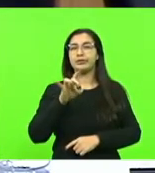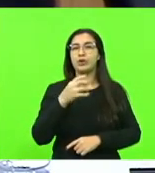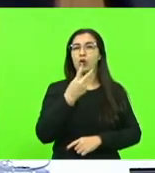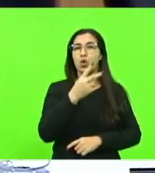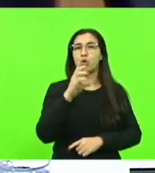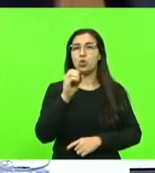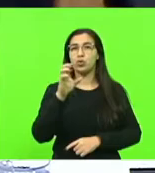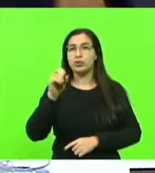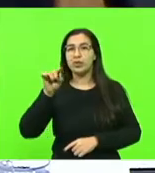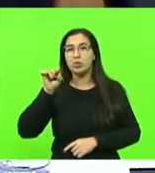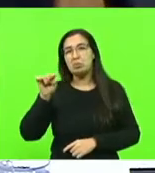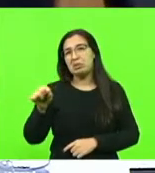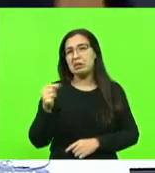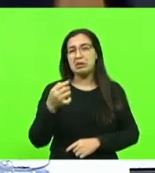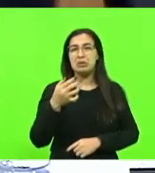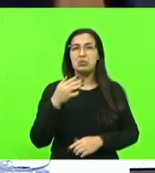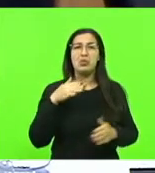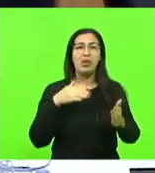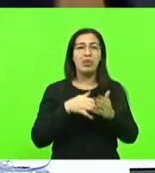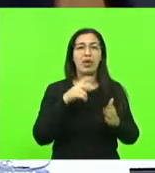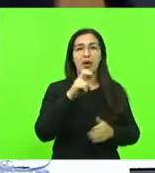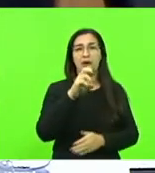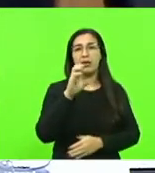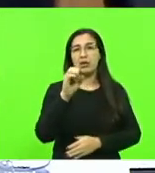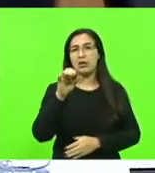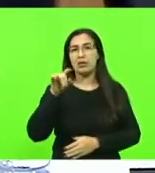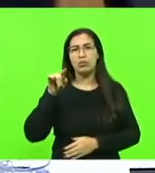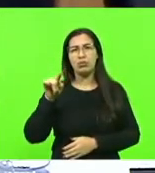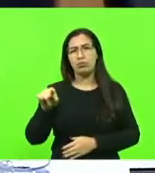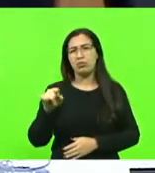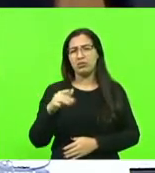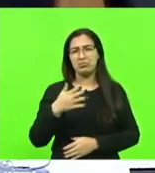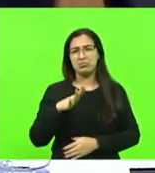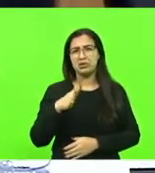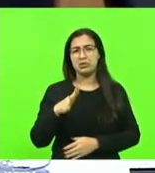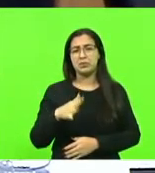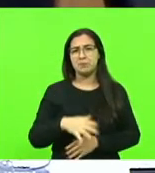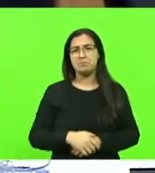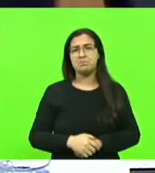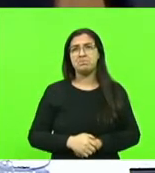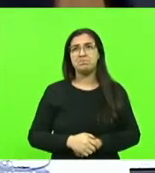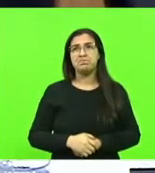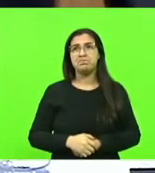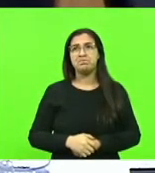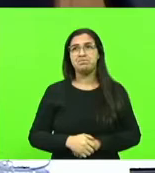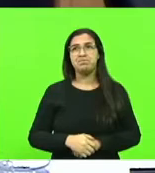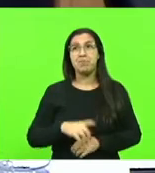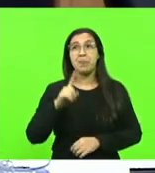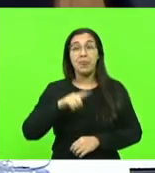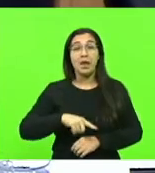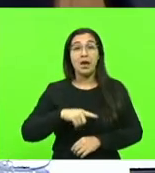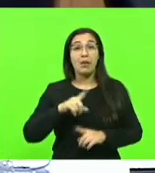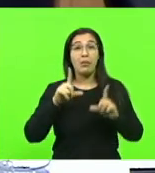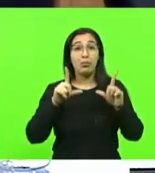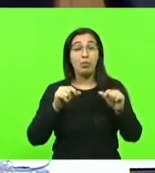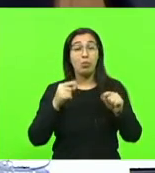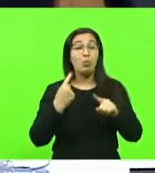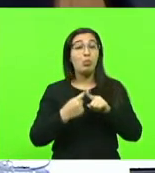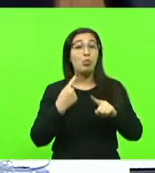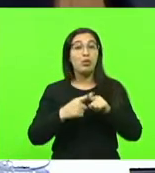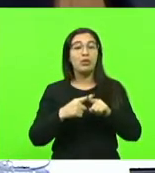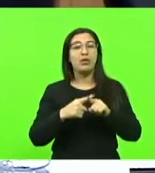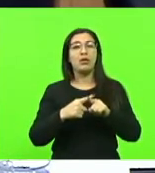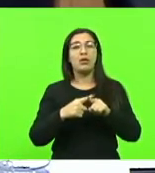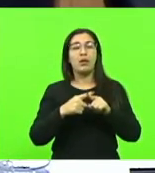até 500 mil, acima de 500 mil, imaginamos nós, deputado Laércio. Era muito bom, porque equalizava